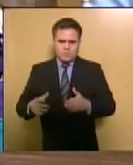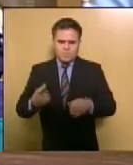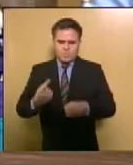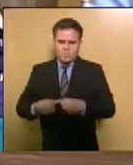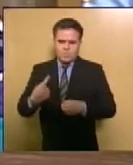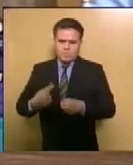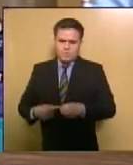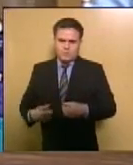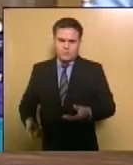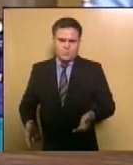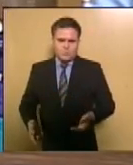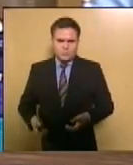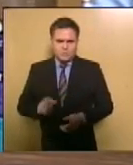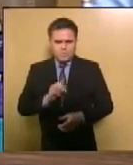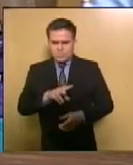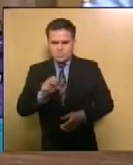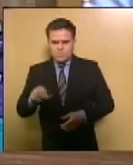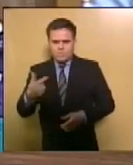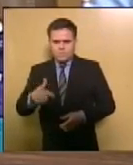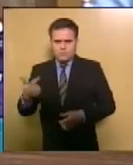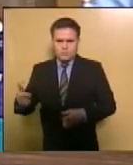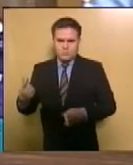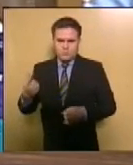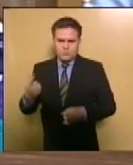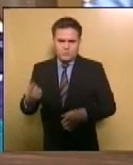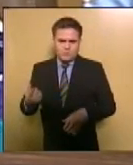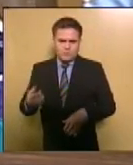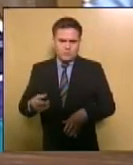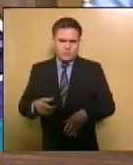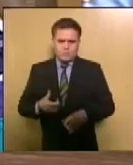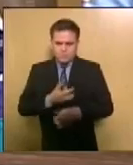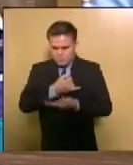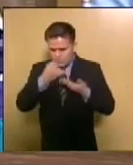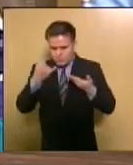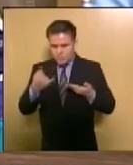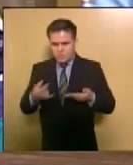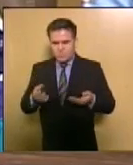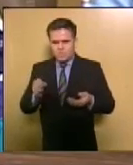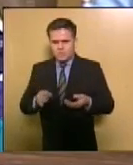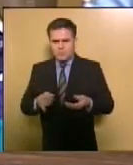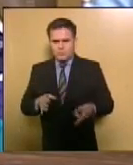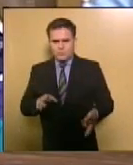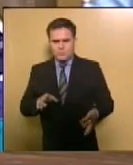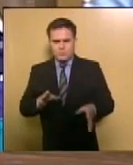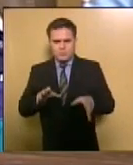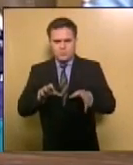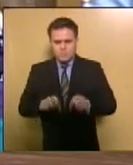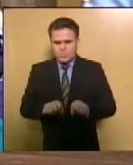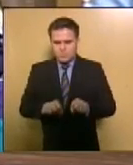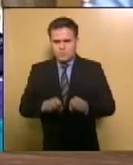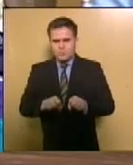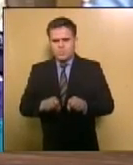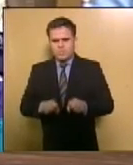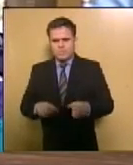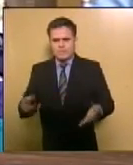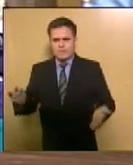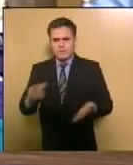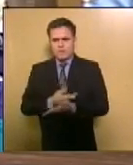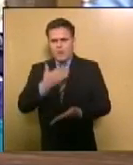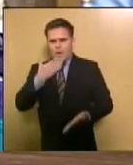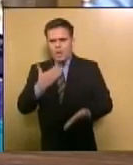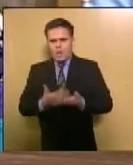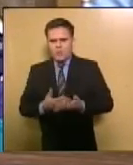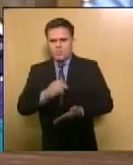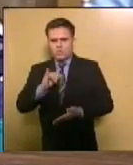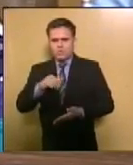não se via droga nos povoados ninguém ouvia falar quando se fazia uma apreensão de maconha era um caso assim de se passar no Jornal